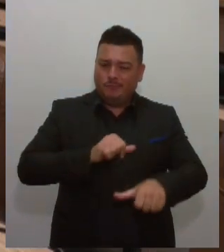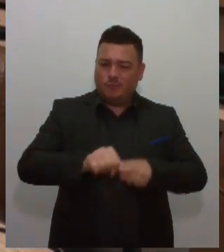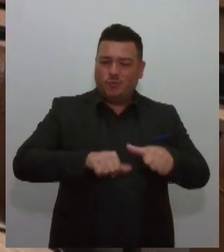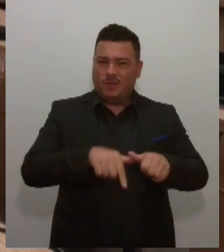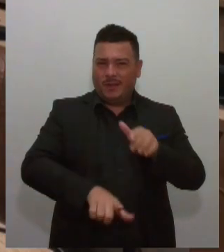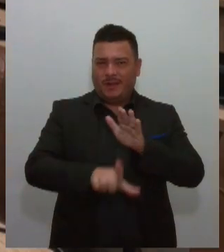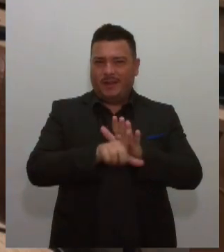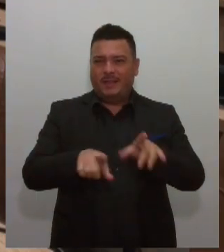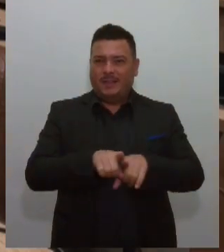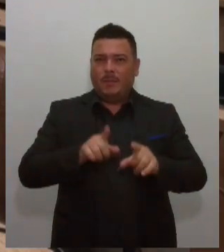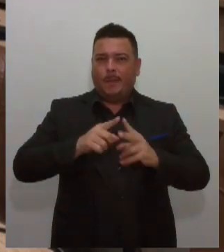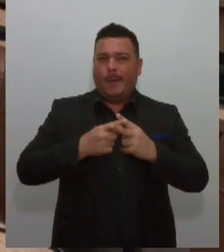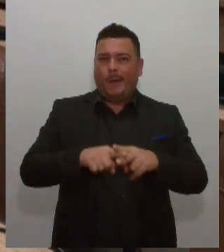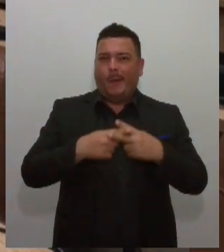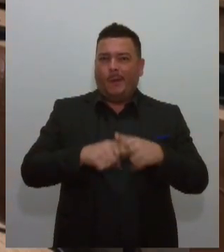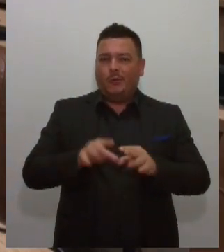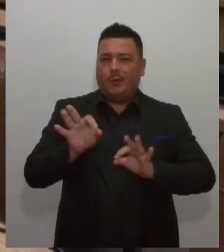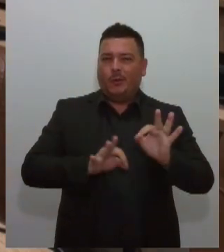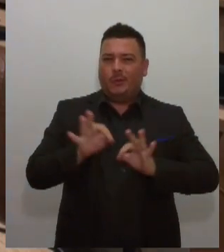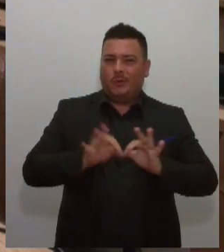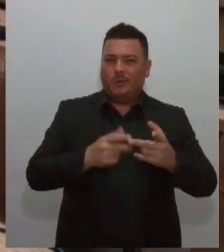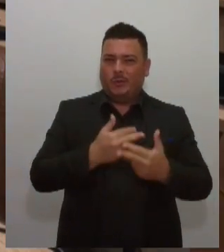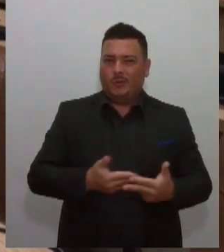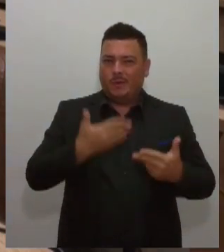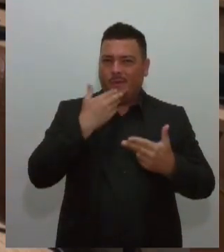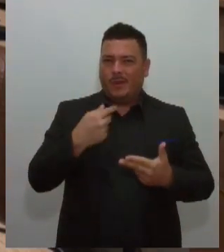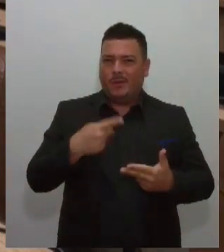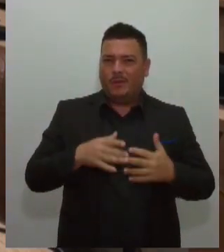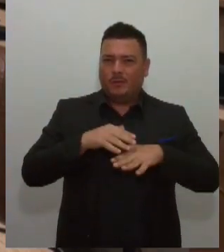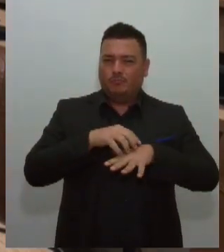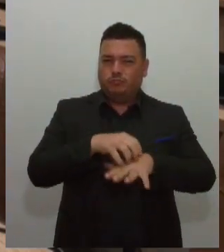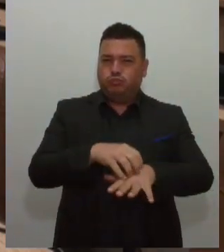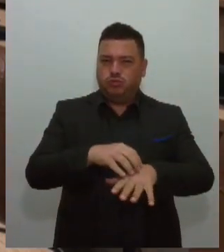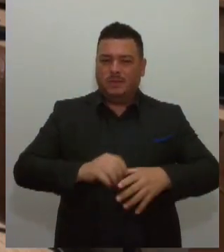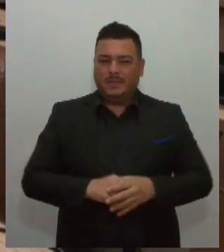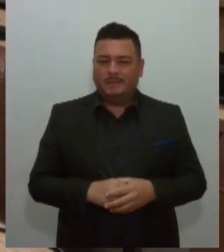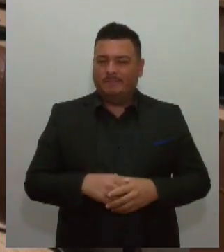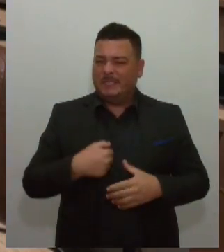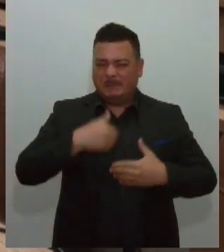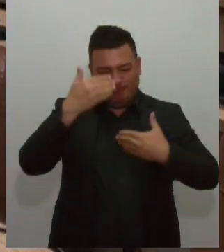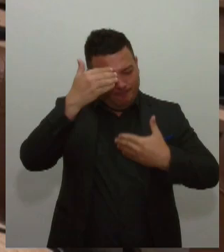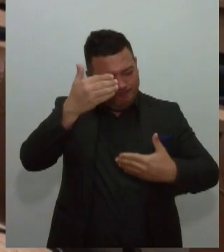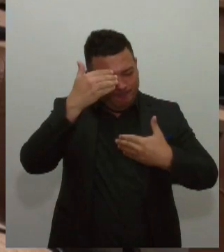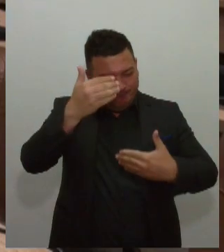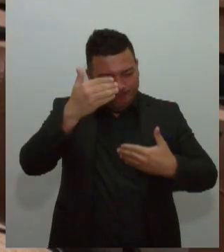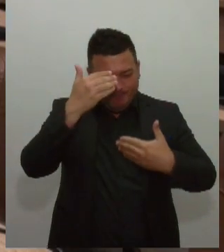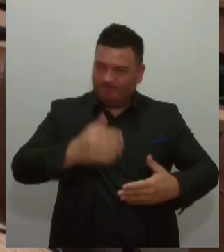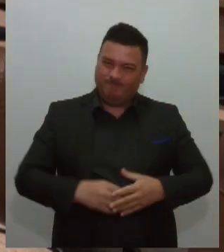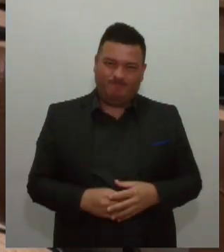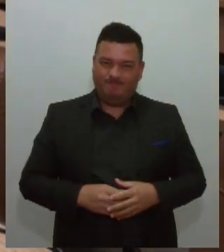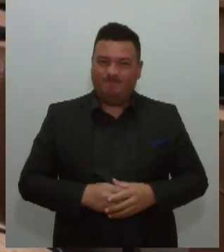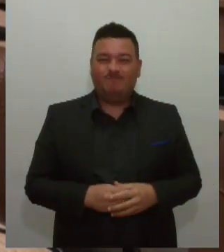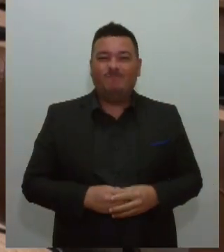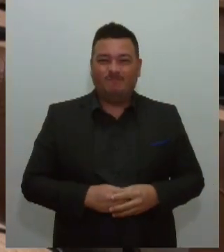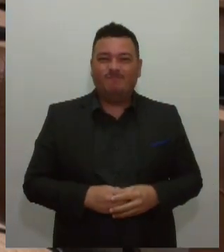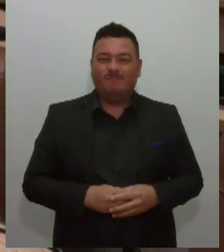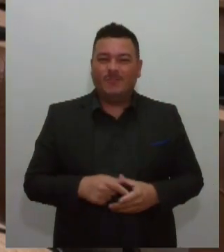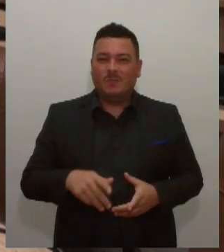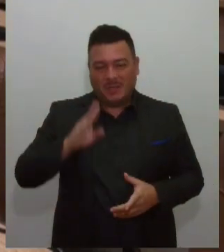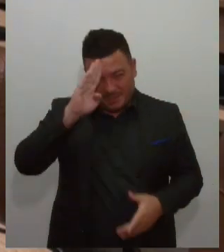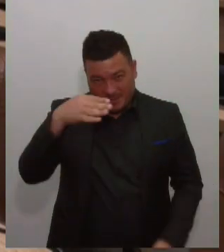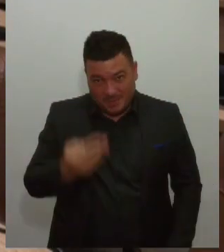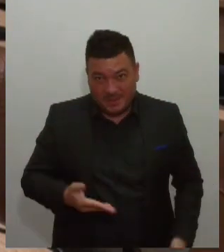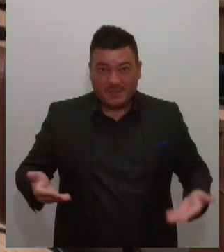para facilitar, para melhorar a mobilidade. Então, eu estou muito grato, né, por essa homenagem hoje. E,